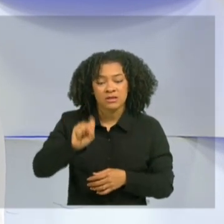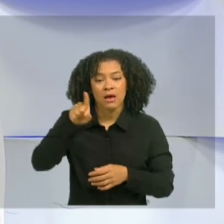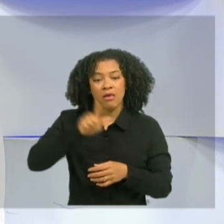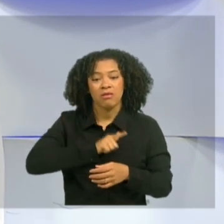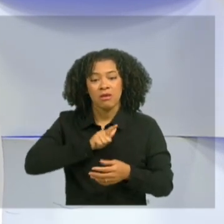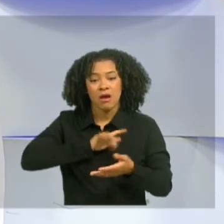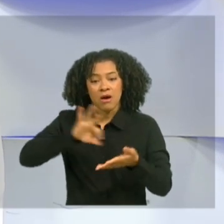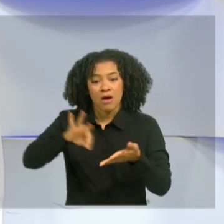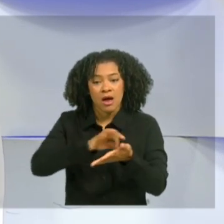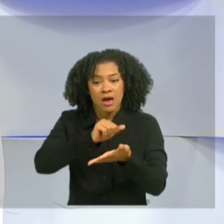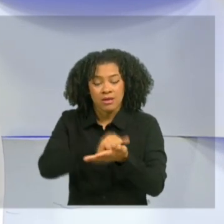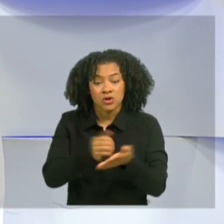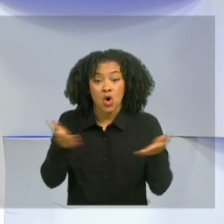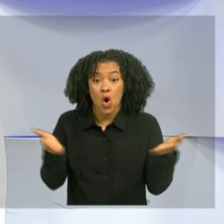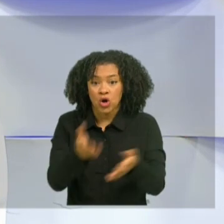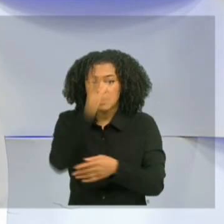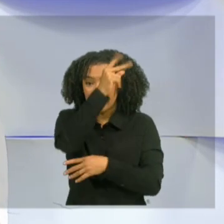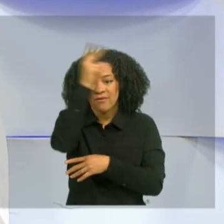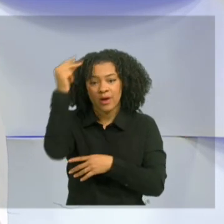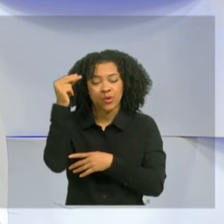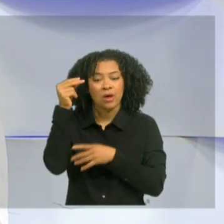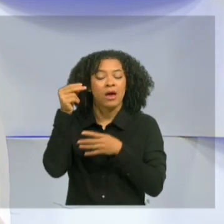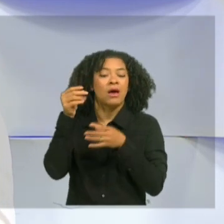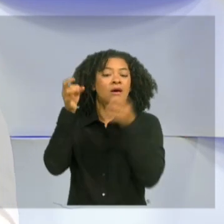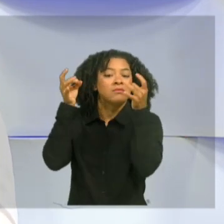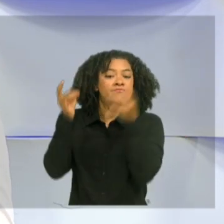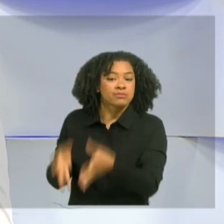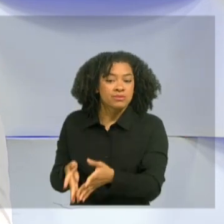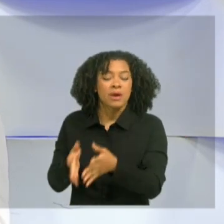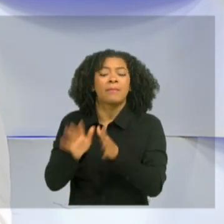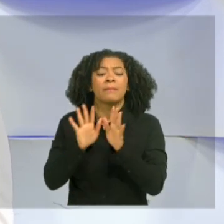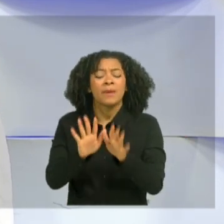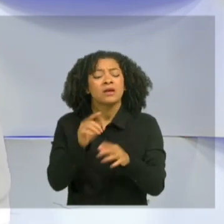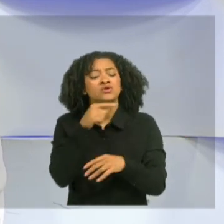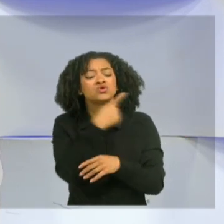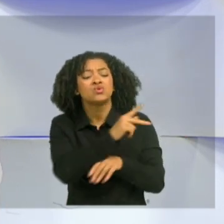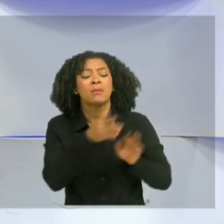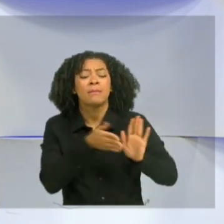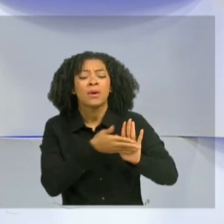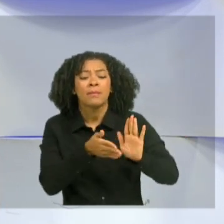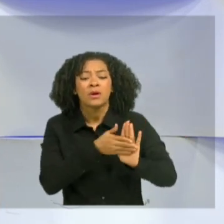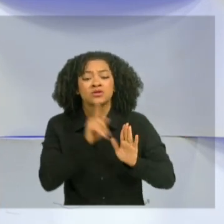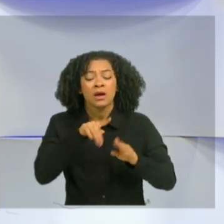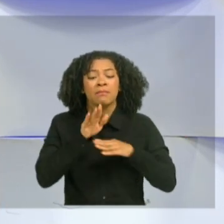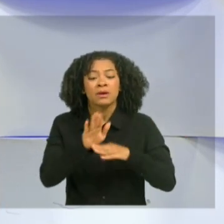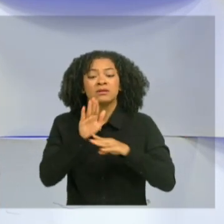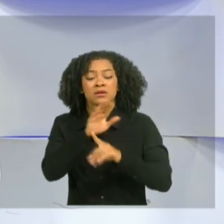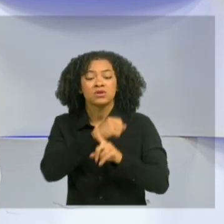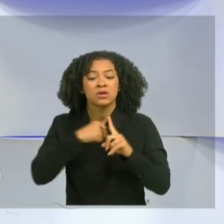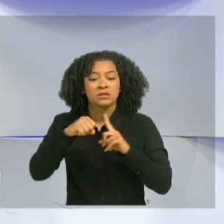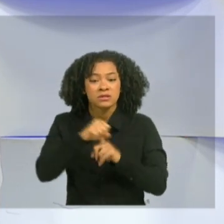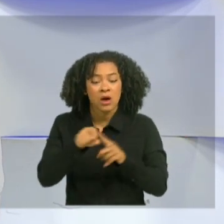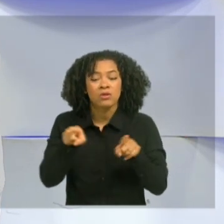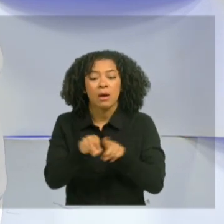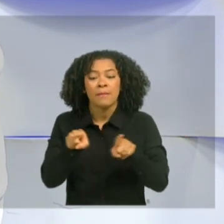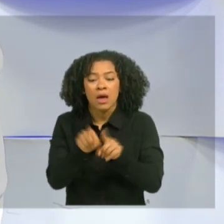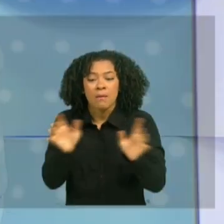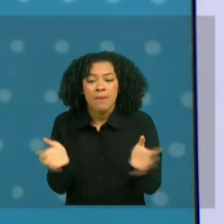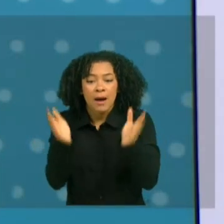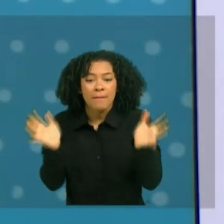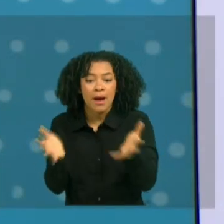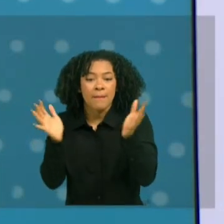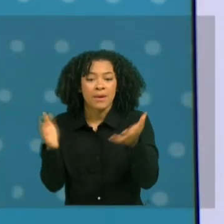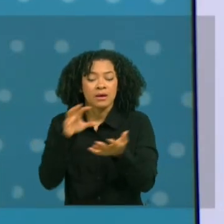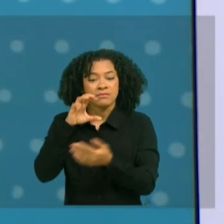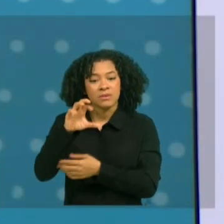prefeitura tá na di plente Qual a proposta da senora senhora também para assistência social e para aprimorar os nossos crais o centro de referência de assistência social